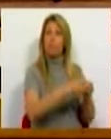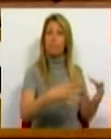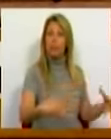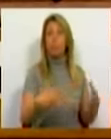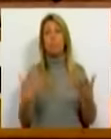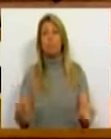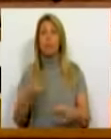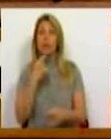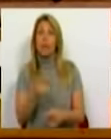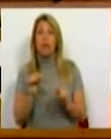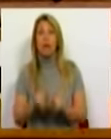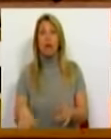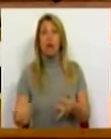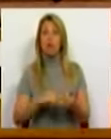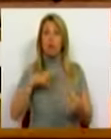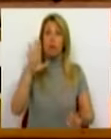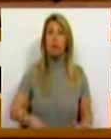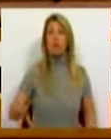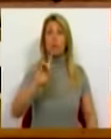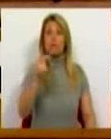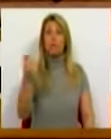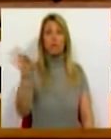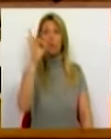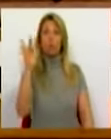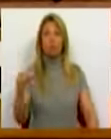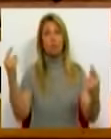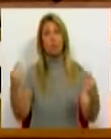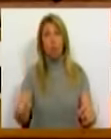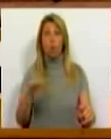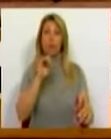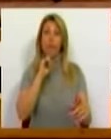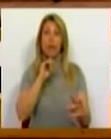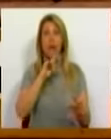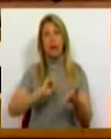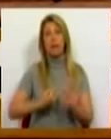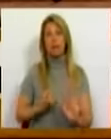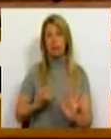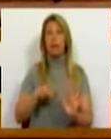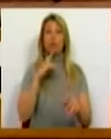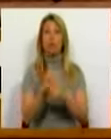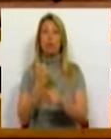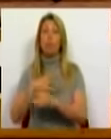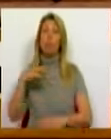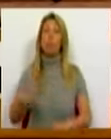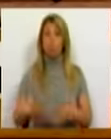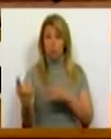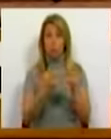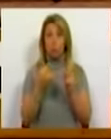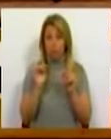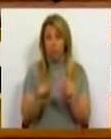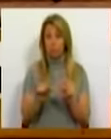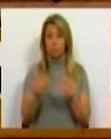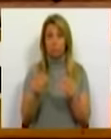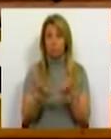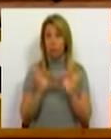atender a 65% das necessidades do consumo dos portugueses. Num debate desta natureza, é incontornável lembrar